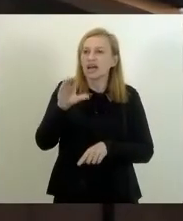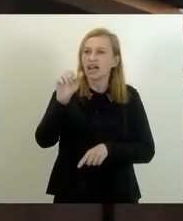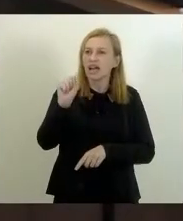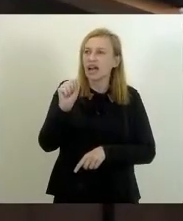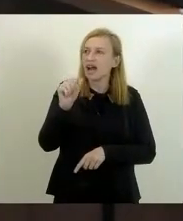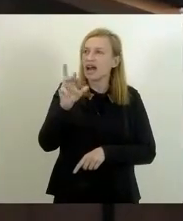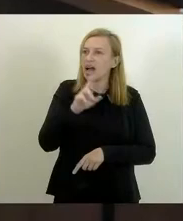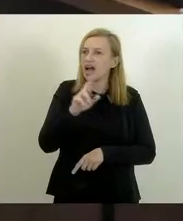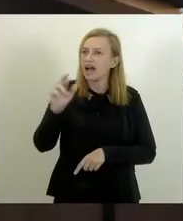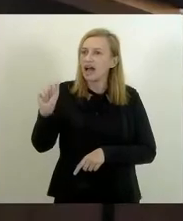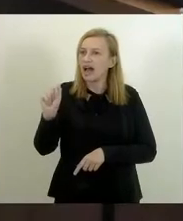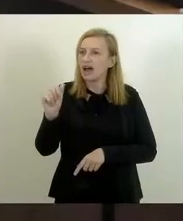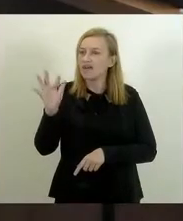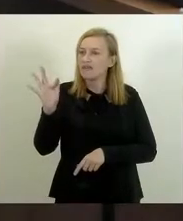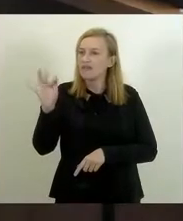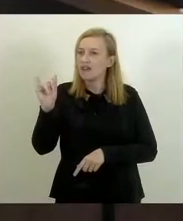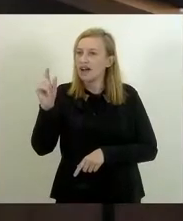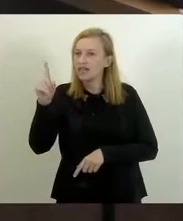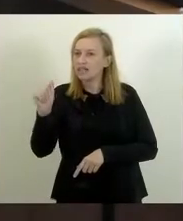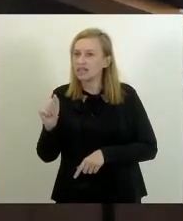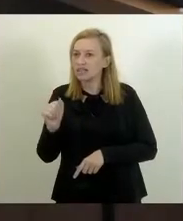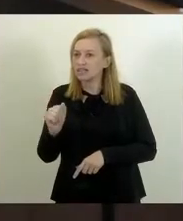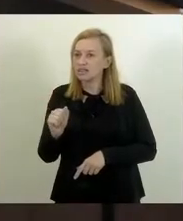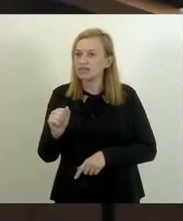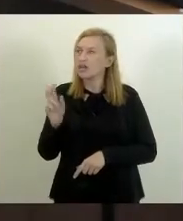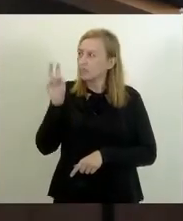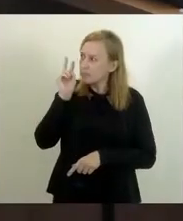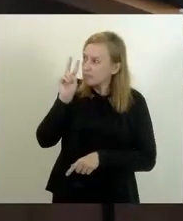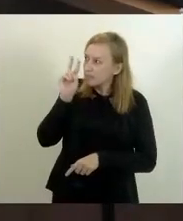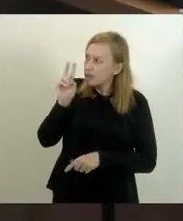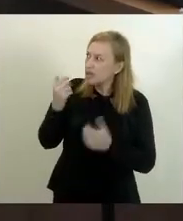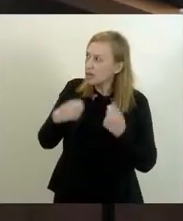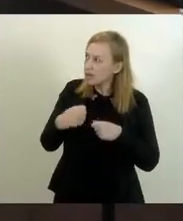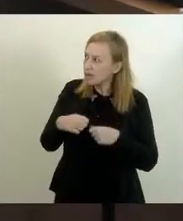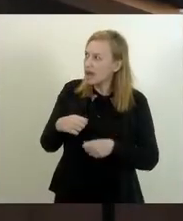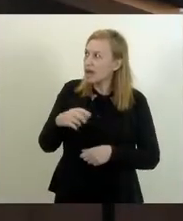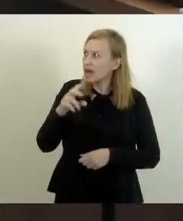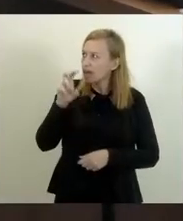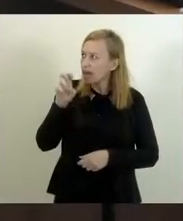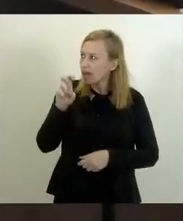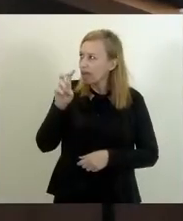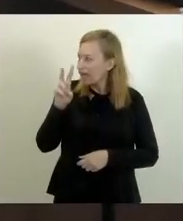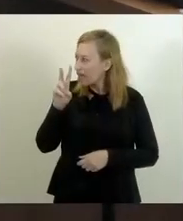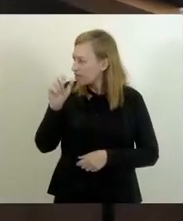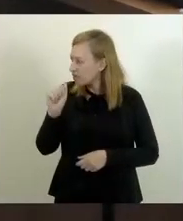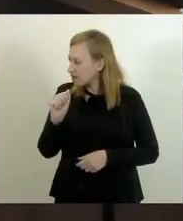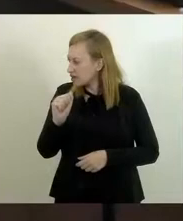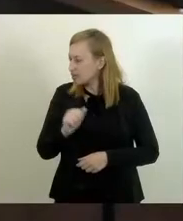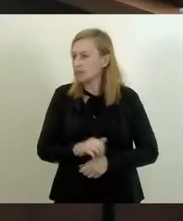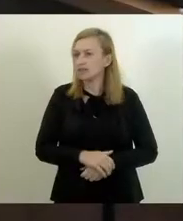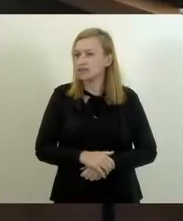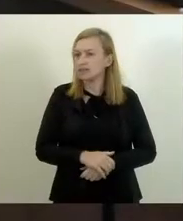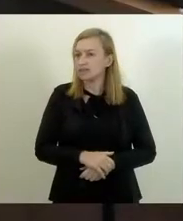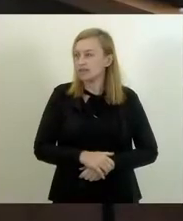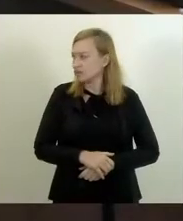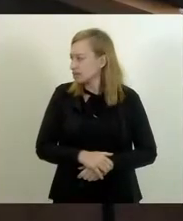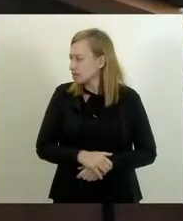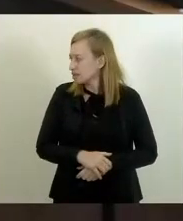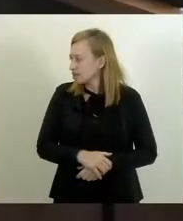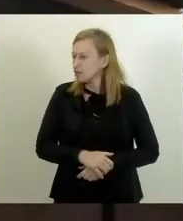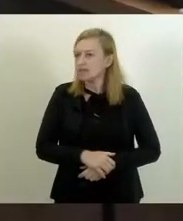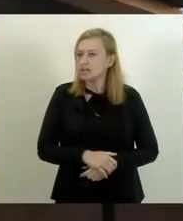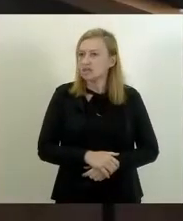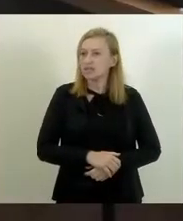quando se fala de rezadeira, precisa lembrar das garrafadas de ervas. E essas garrafadas, elas trazem ervas que não foram